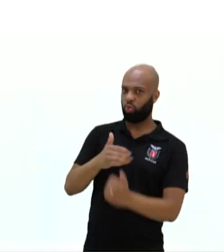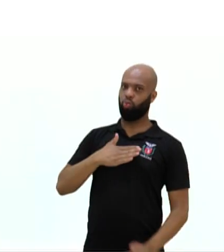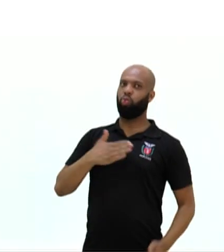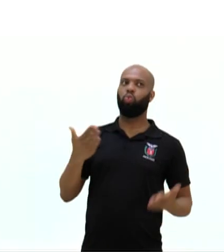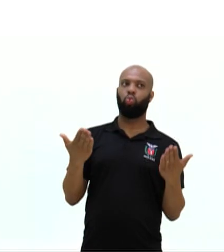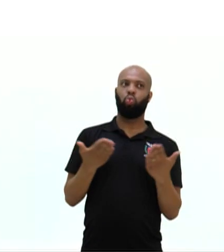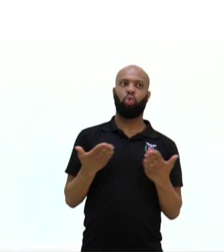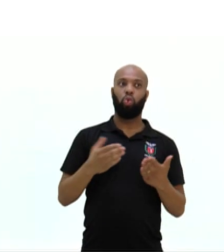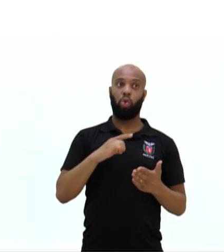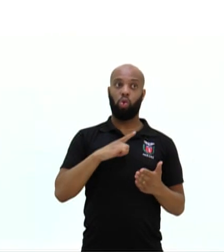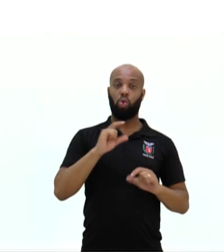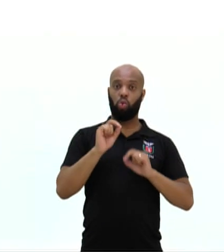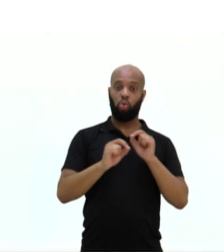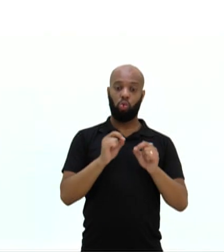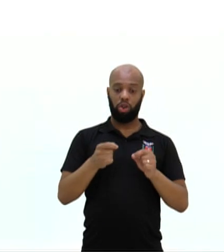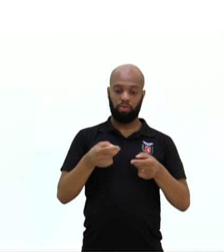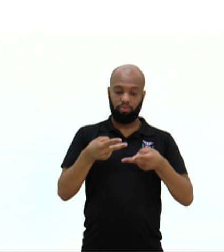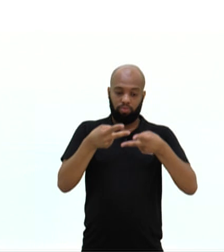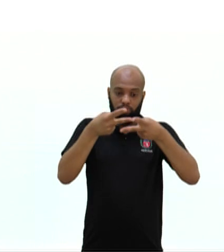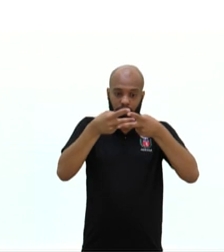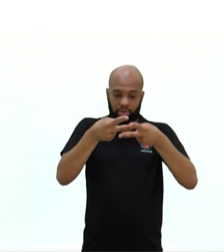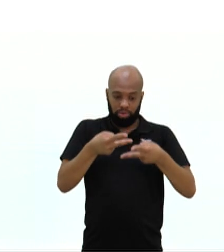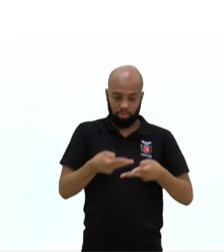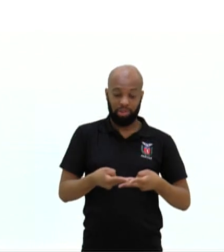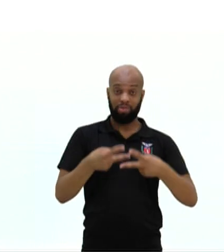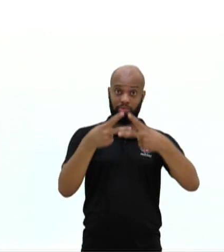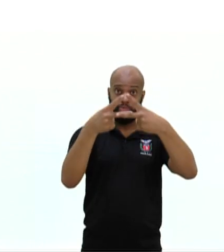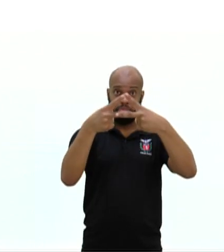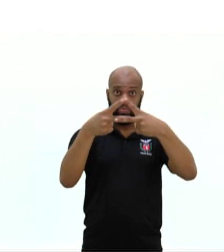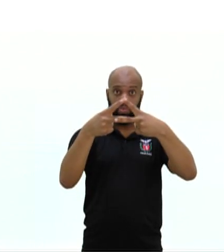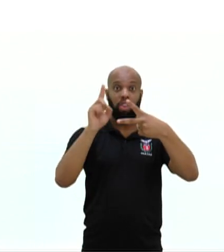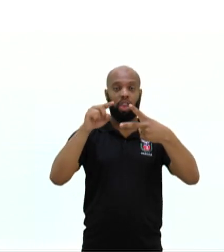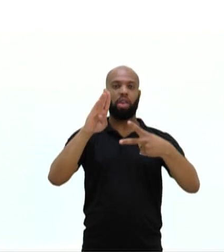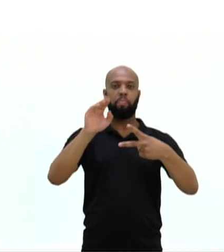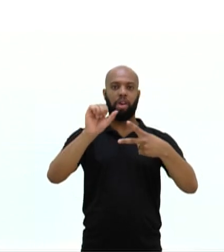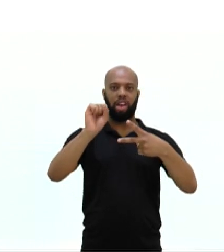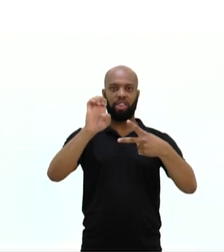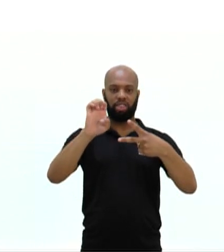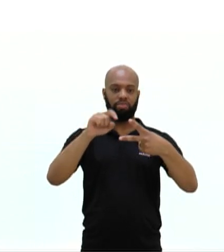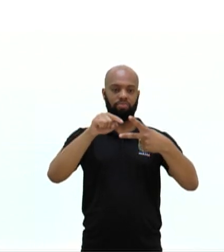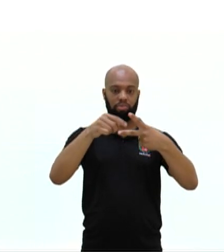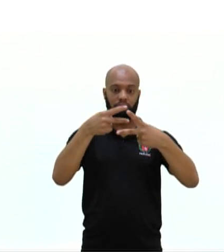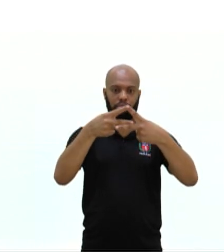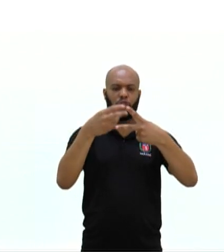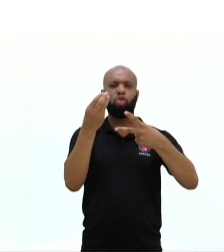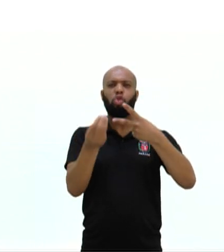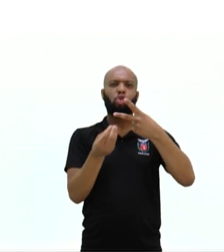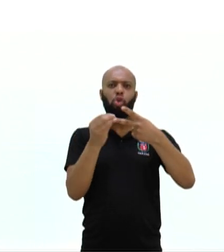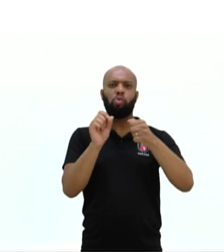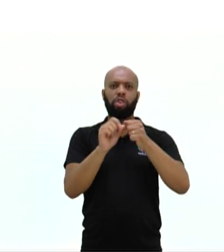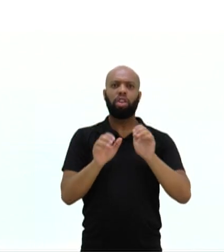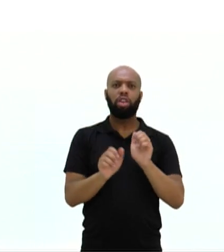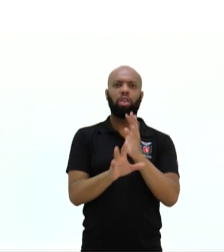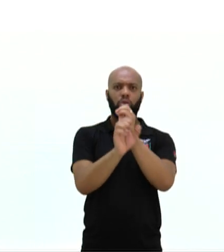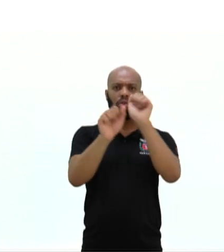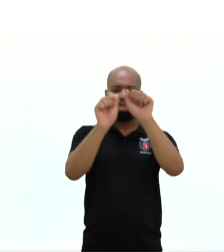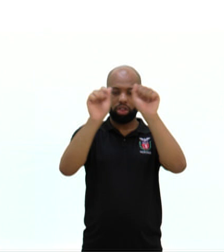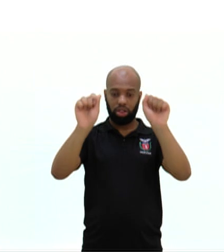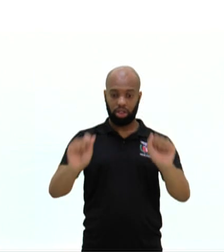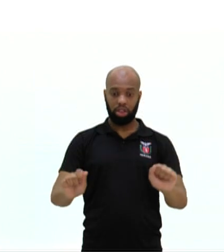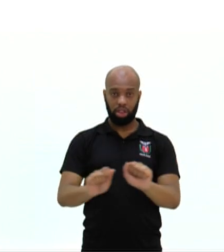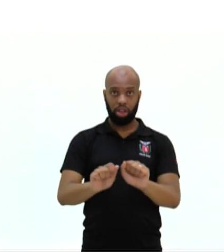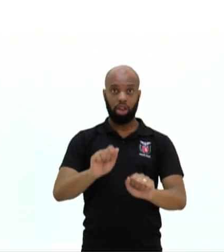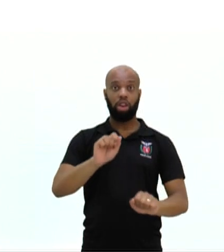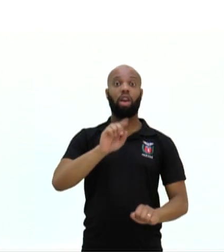professora. Eu tenho a área da base, tá bom? Quem que é minha base? É um triângulo. Como que eu calculo a área do triângulo? É base